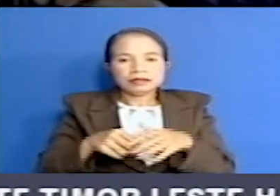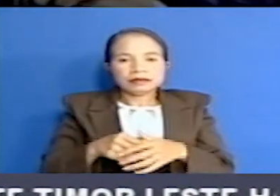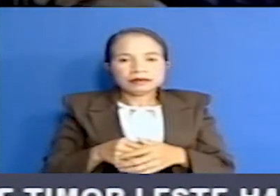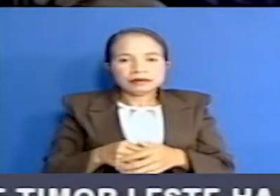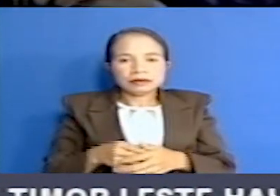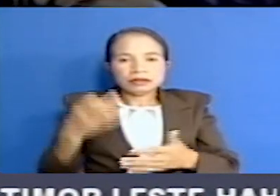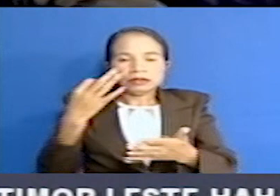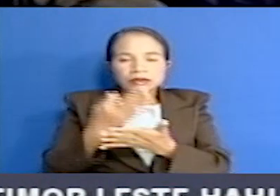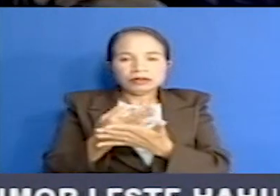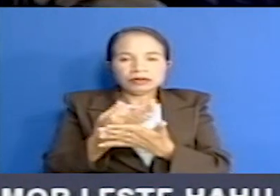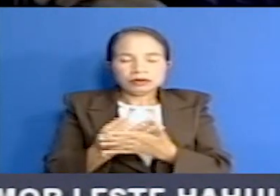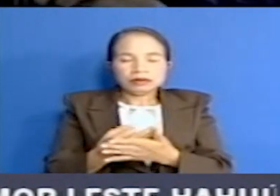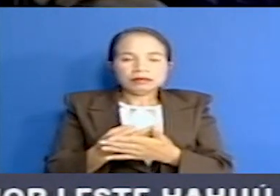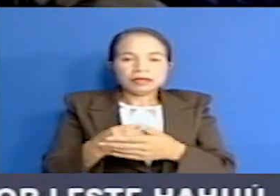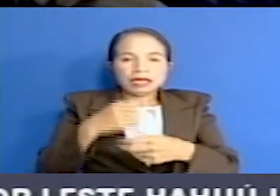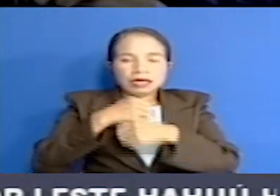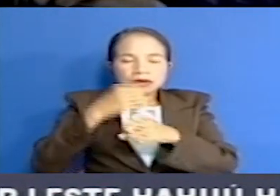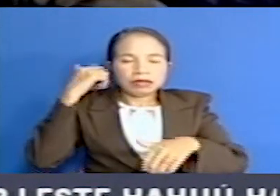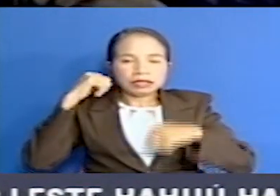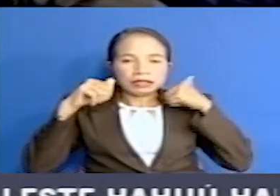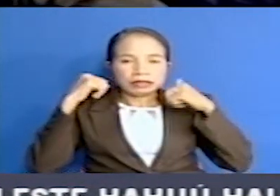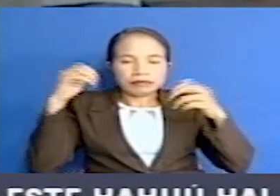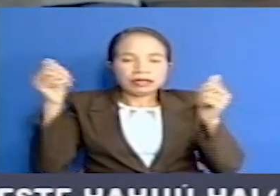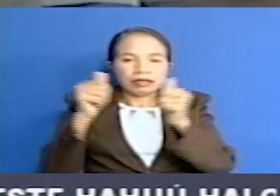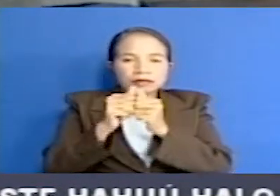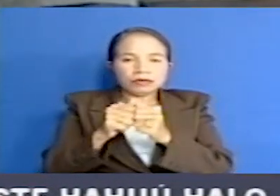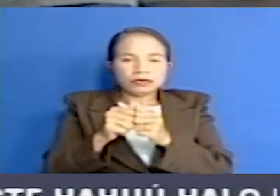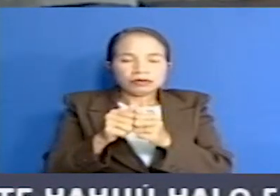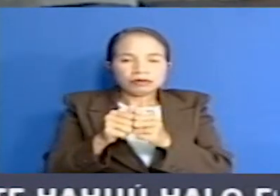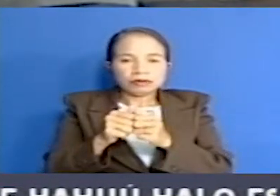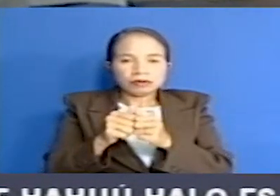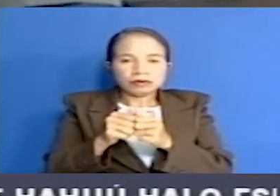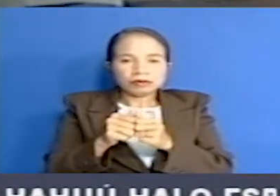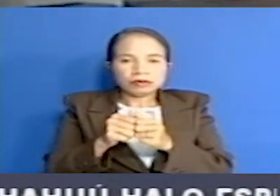Entretanto, orçamento para realização atividade NEM, remoto dólar